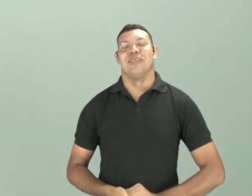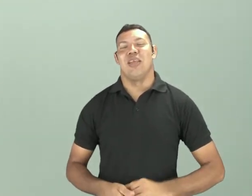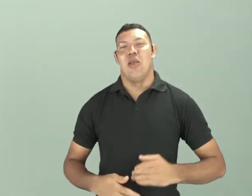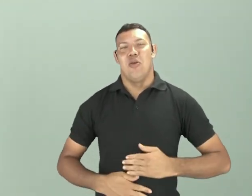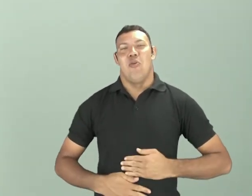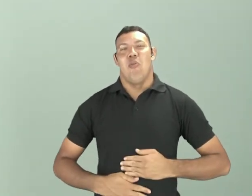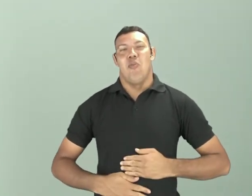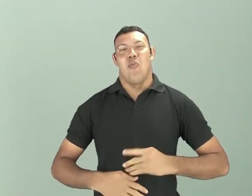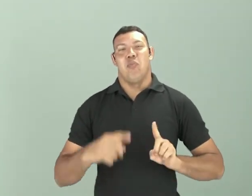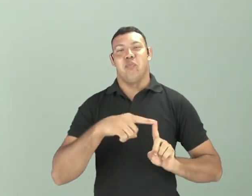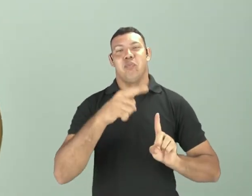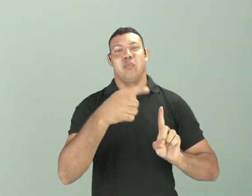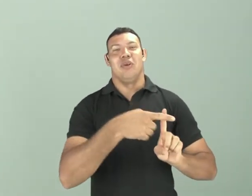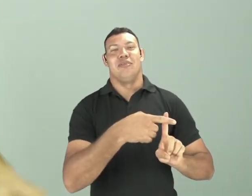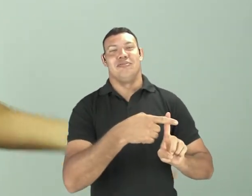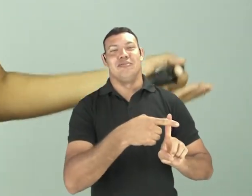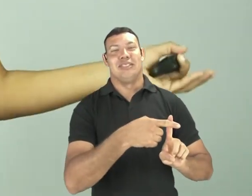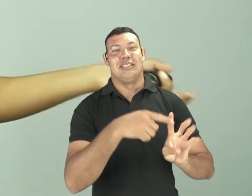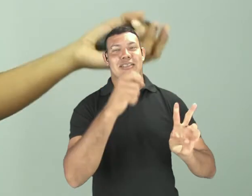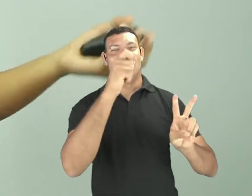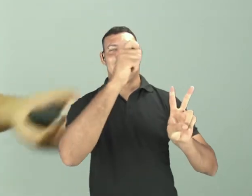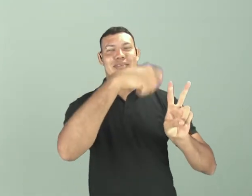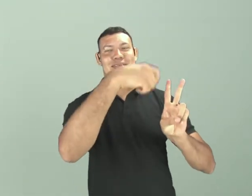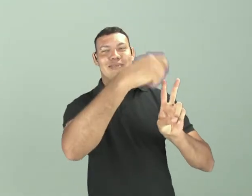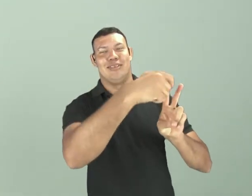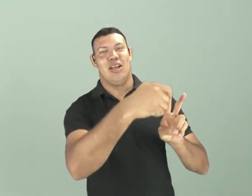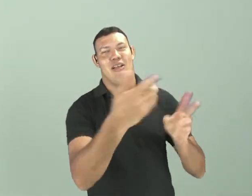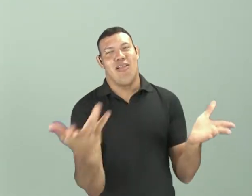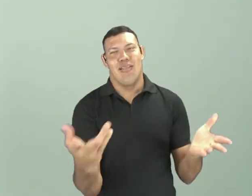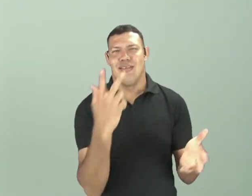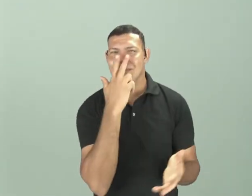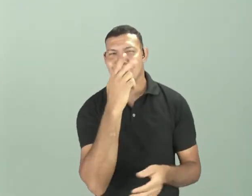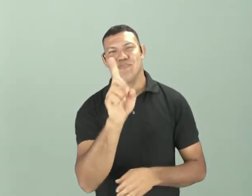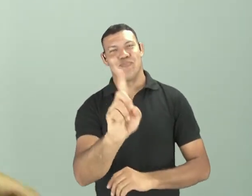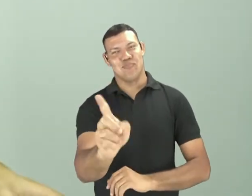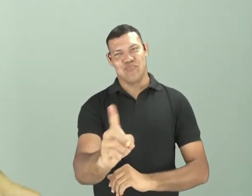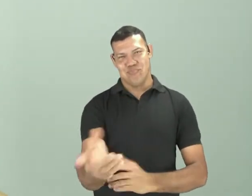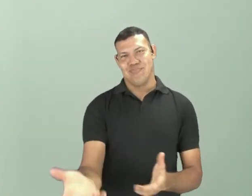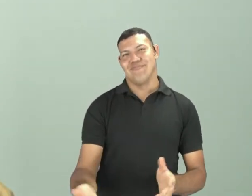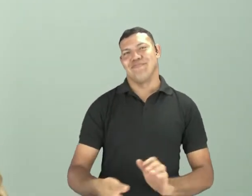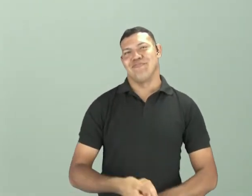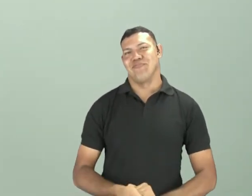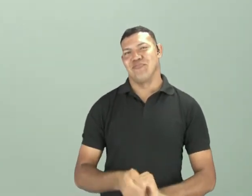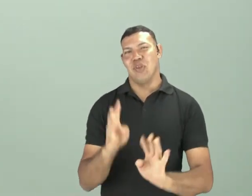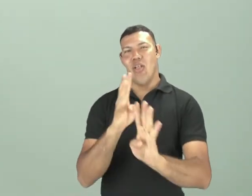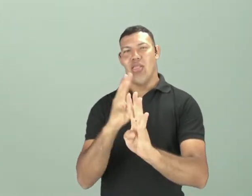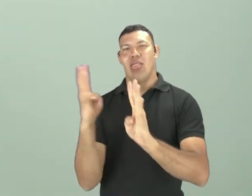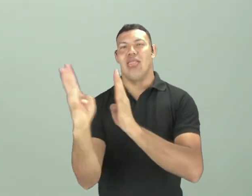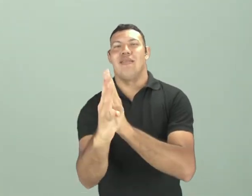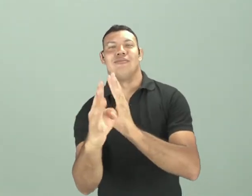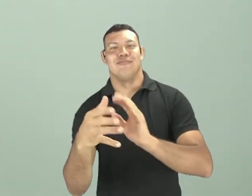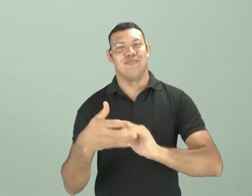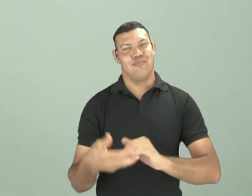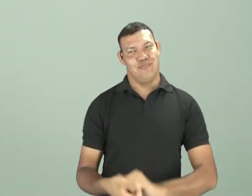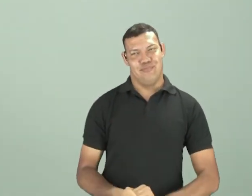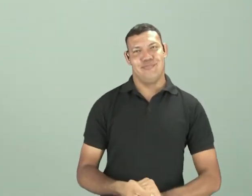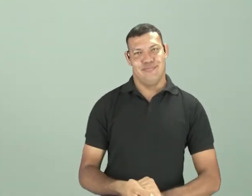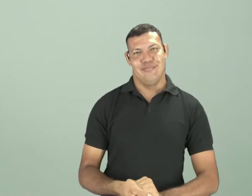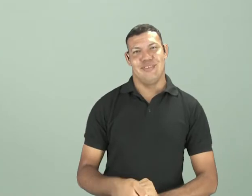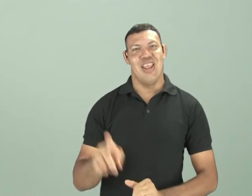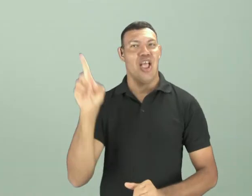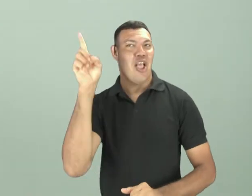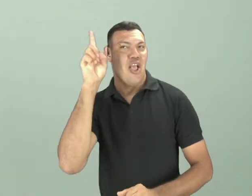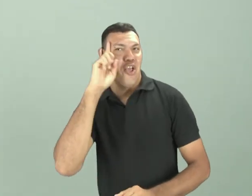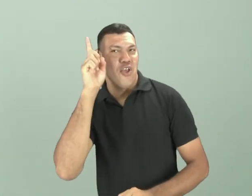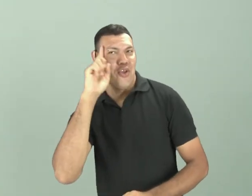tô grávida, tô de 2 meses. Não aparece barriga, né? 2 meses, 3 meses. Aí você vai lá, pá, fura a fila. Então ela pega uma situação do